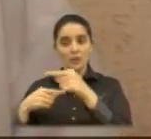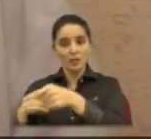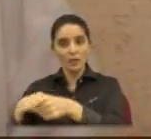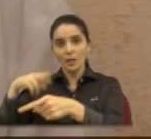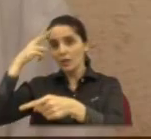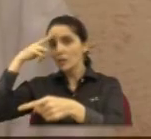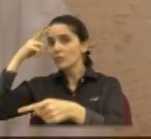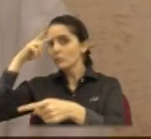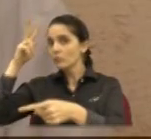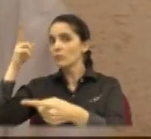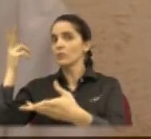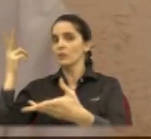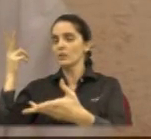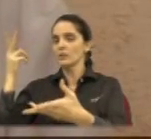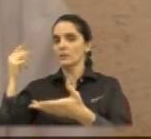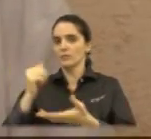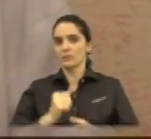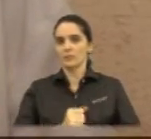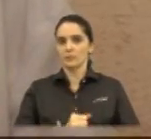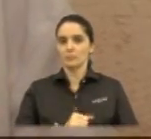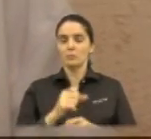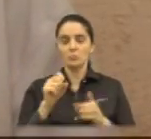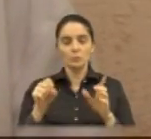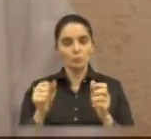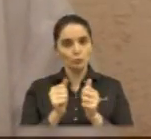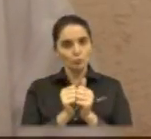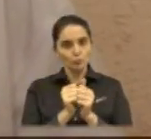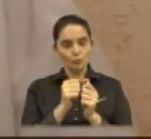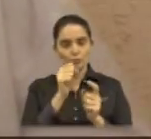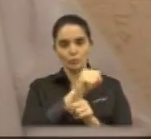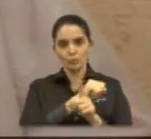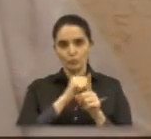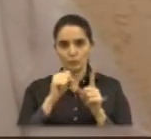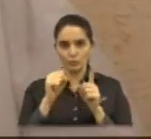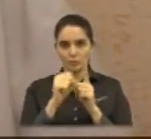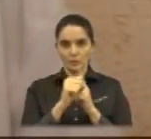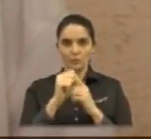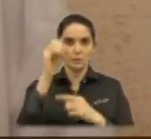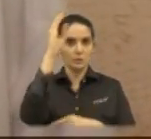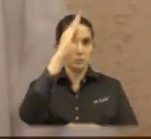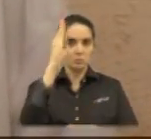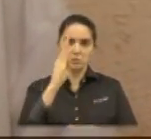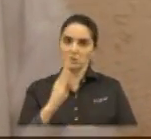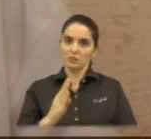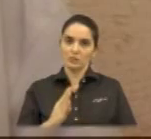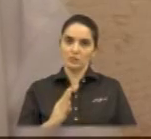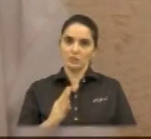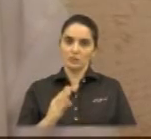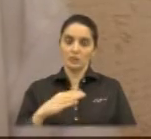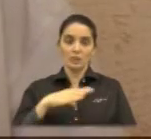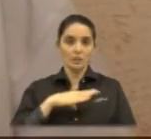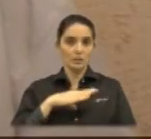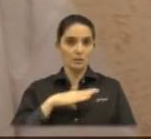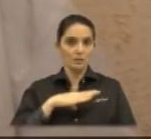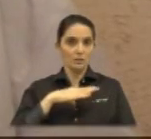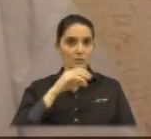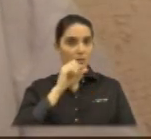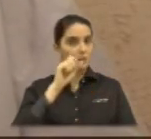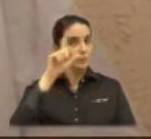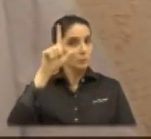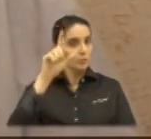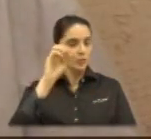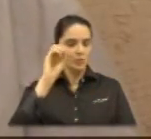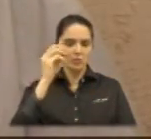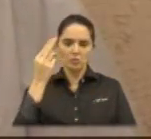ter construído na sociedade brasileira, seja em Limeira, seja em qualquer lugar. Então, essa pessoa, se